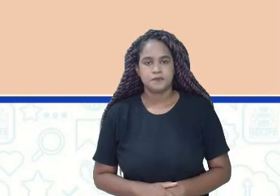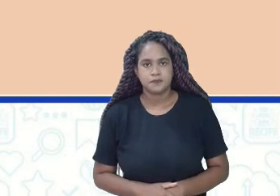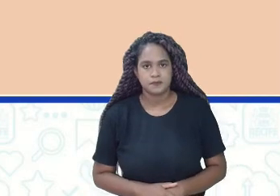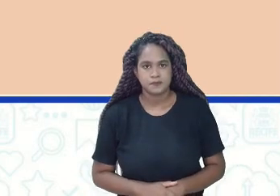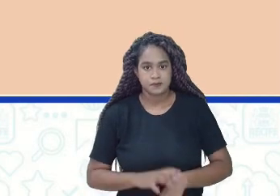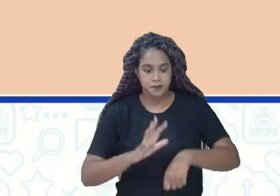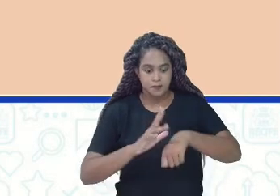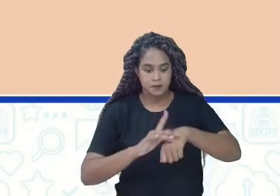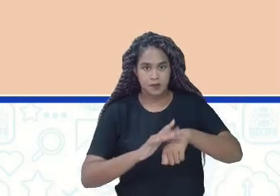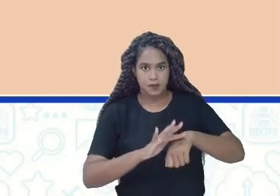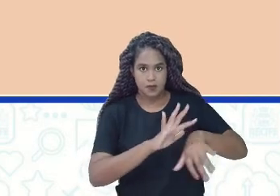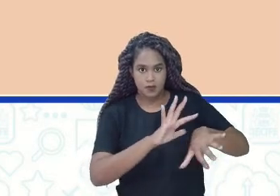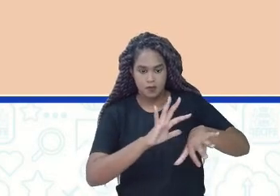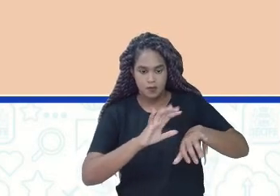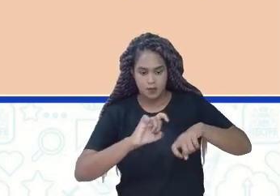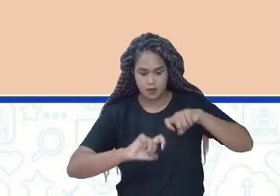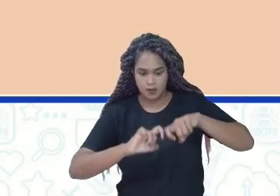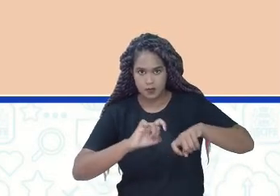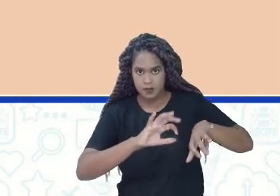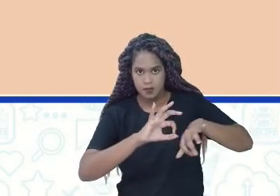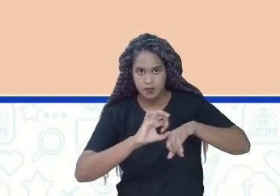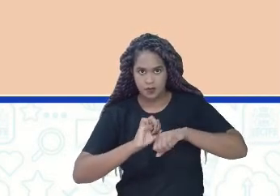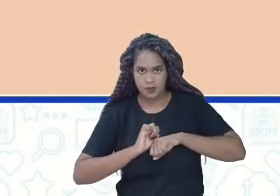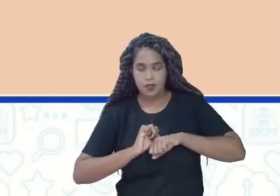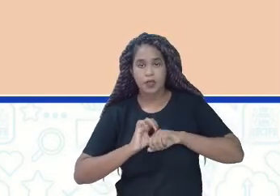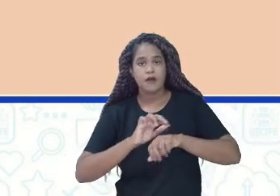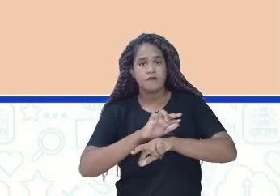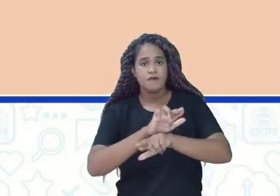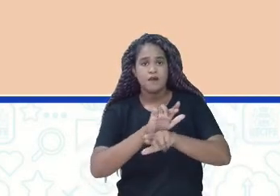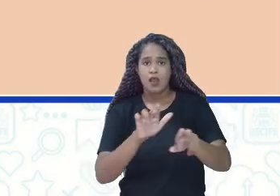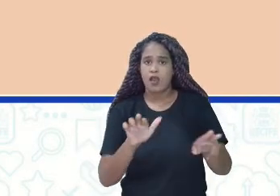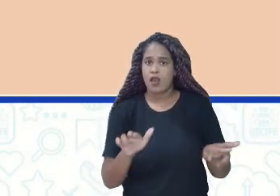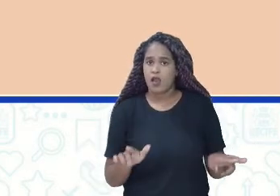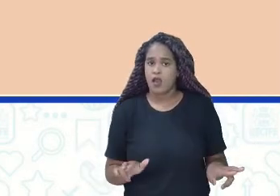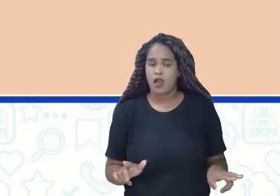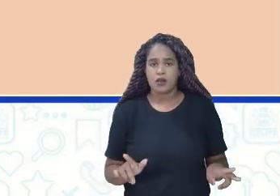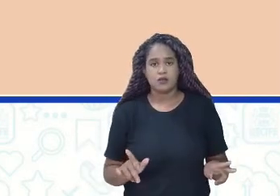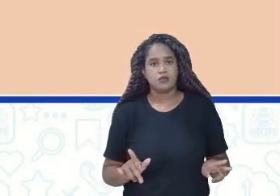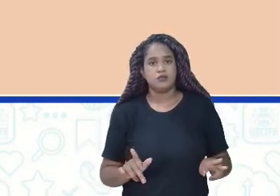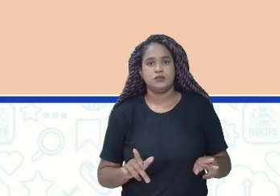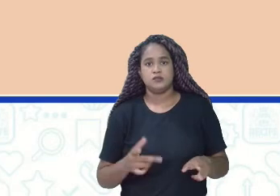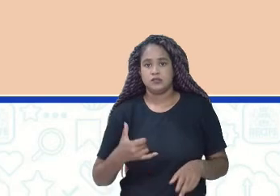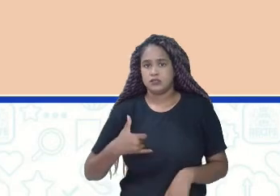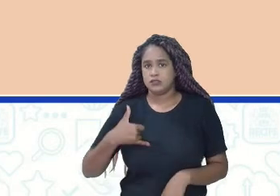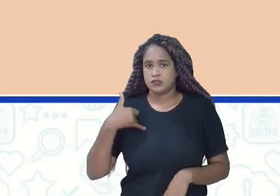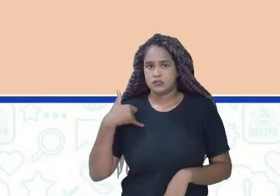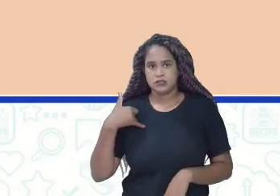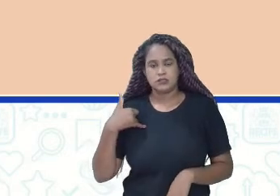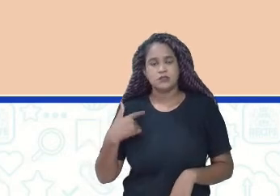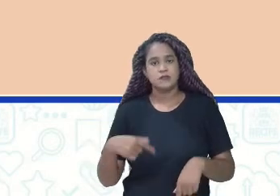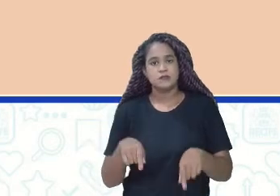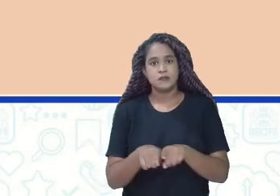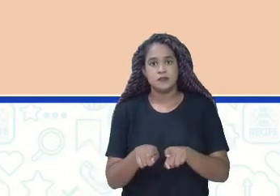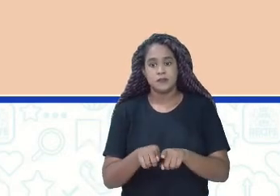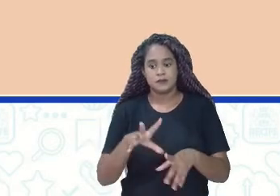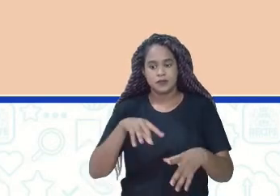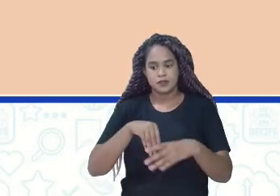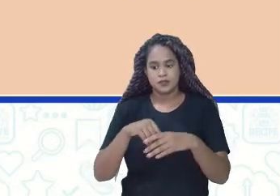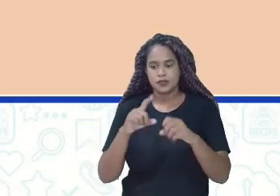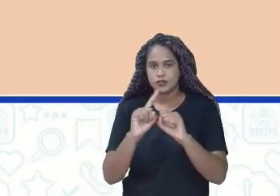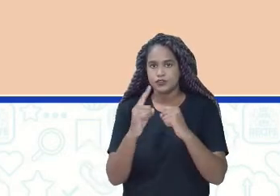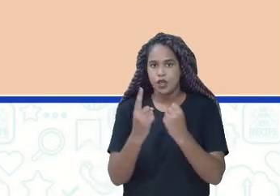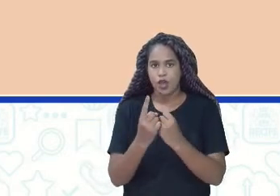manifestam também em ambos os sexos, em diferentes faixas etárias, em todos os níveis